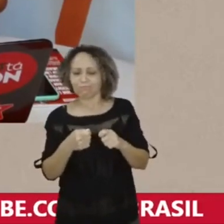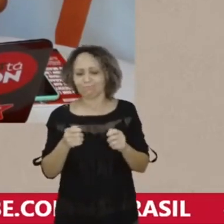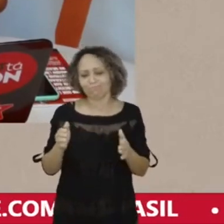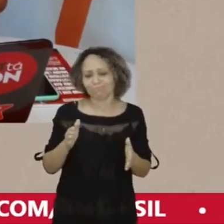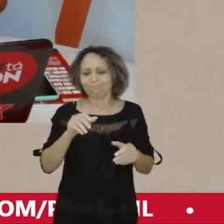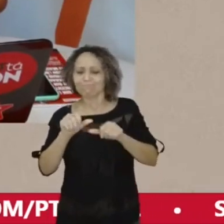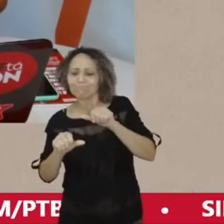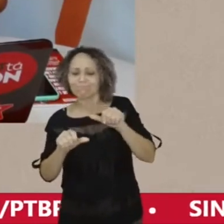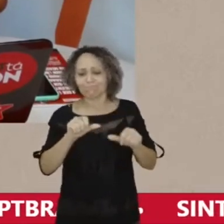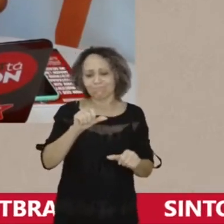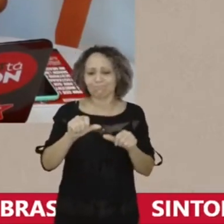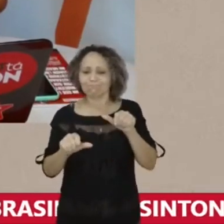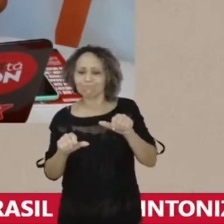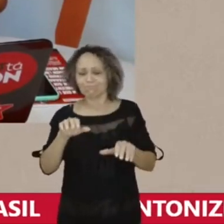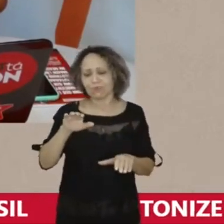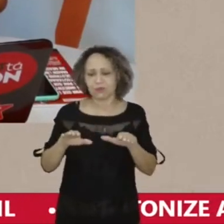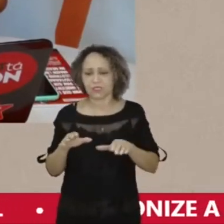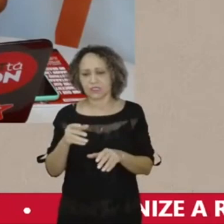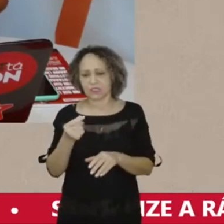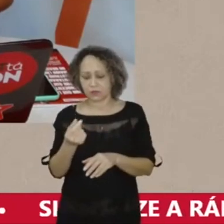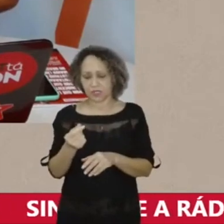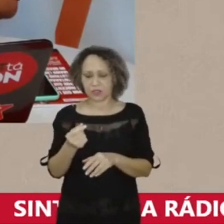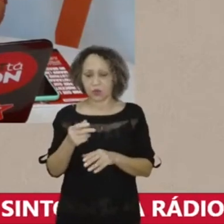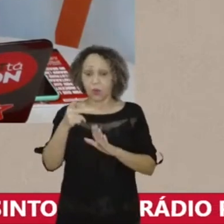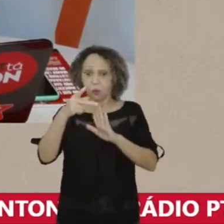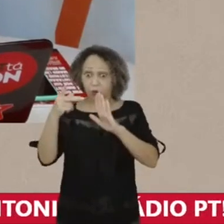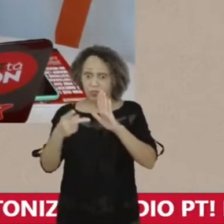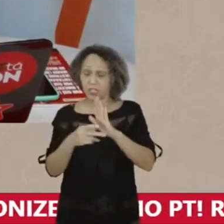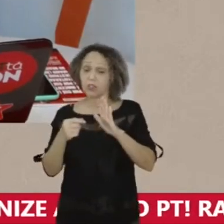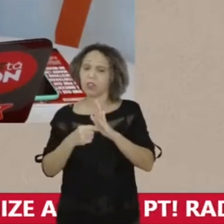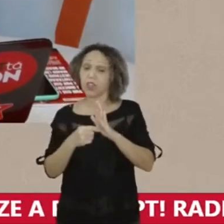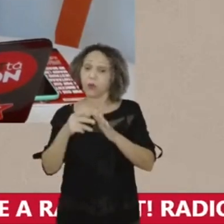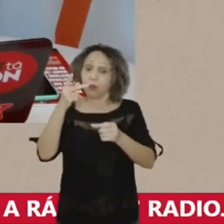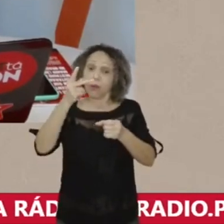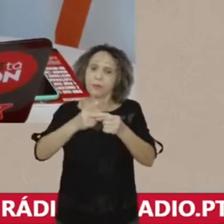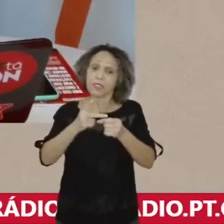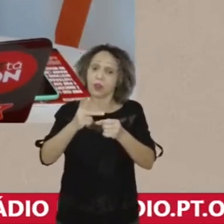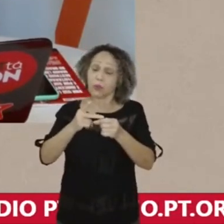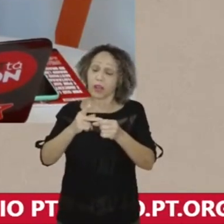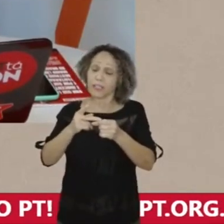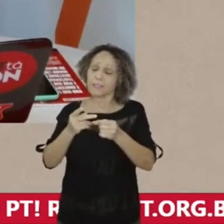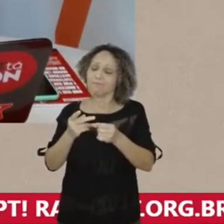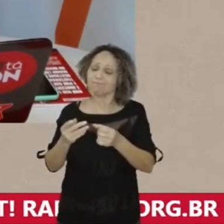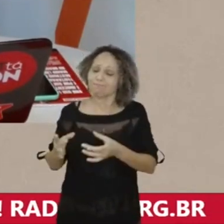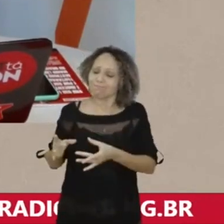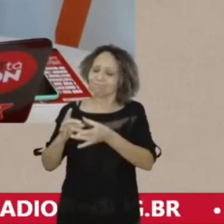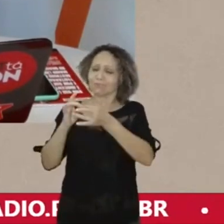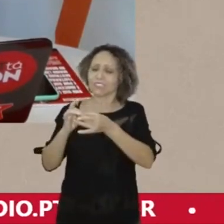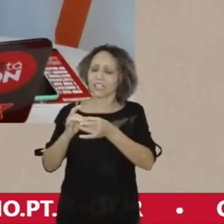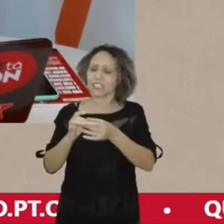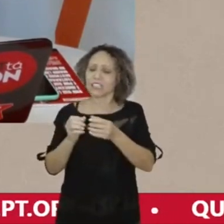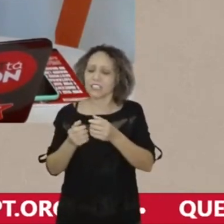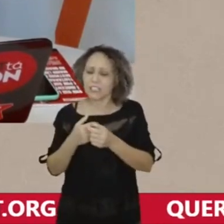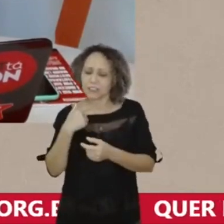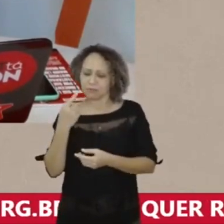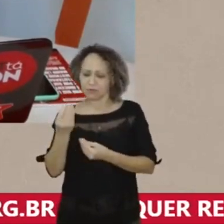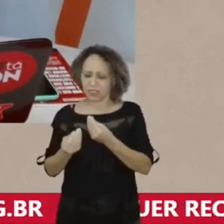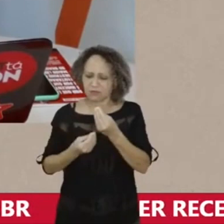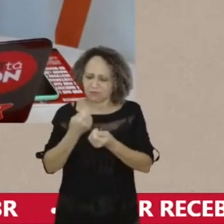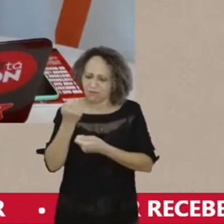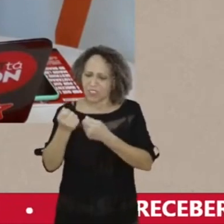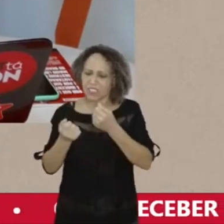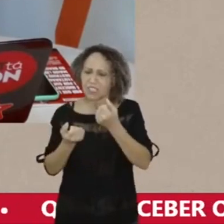né, o projeto era de uma Petrobras integrada. Então, por exemplo, uma Petrobras que explora, né, petróleo e que faz